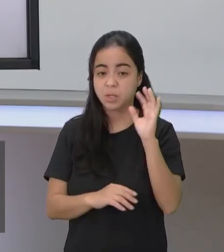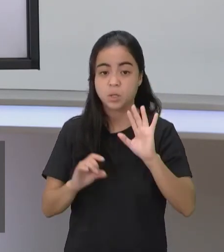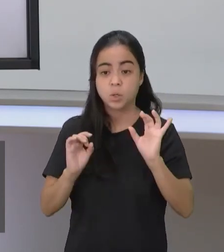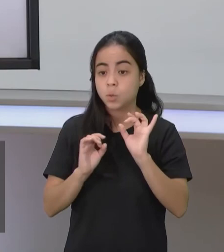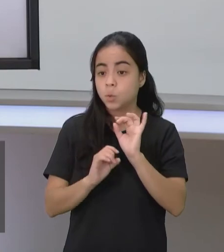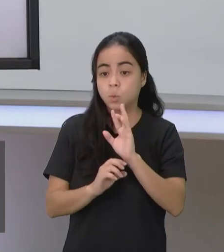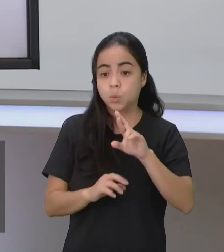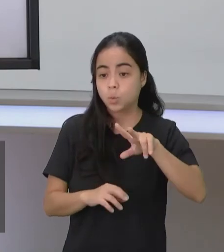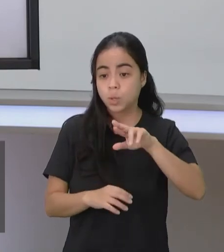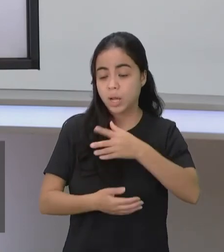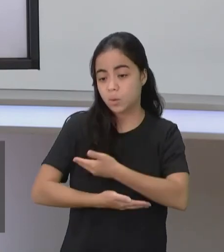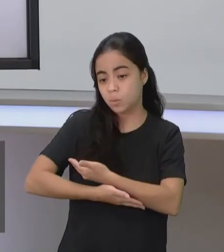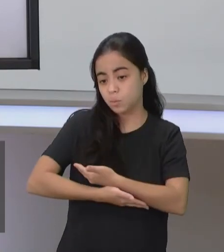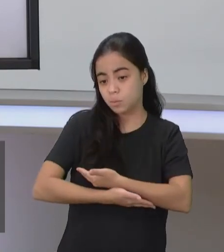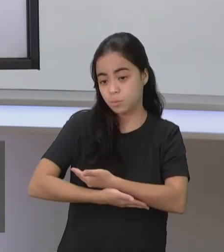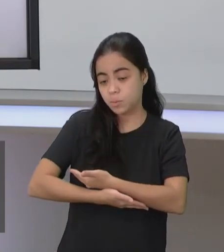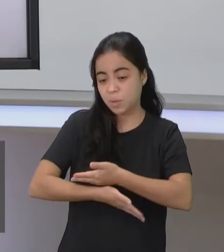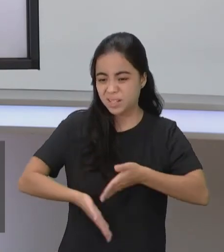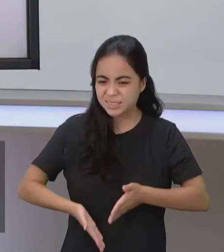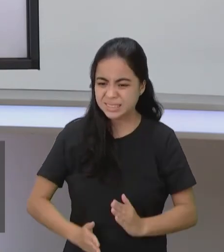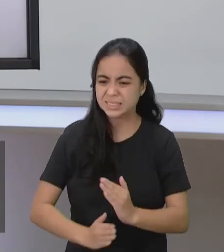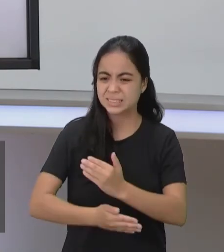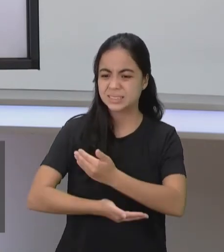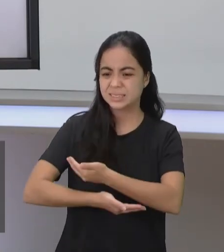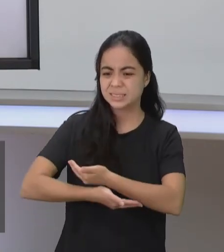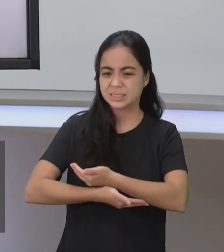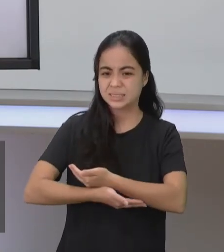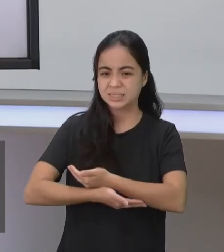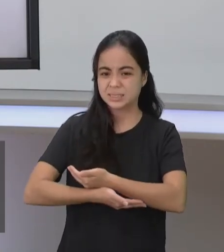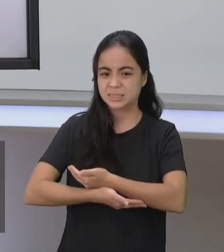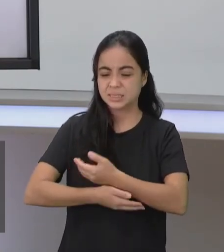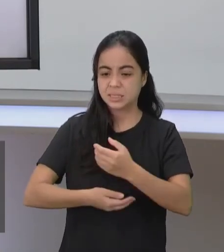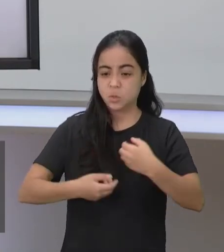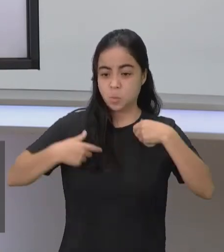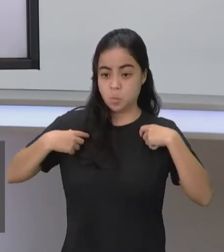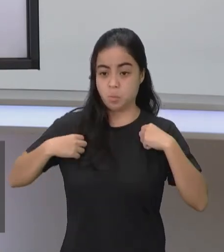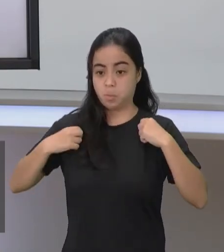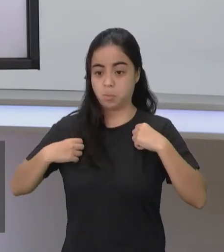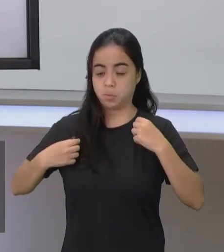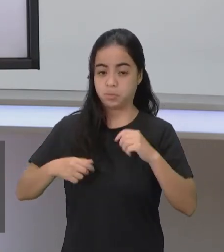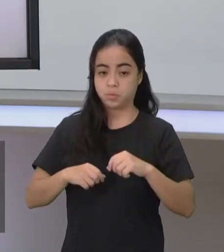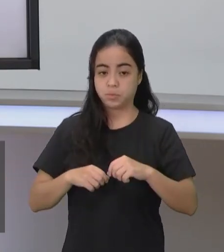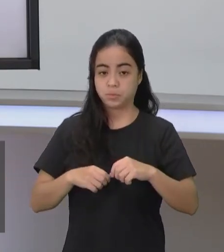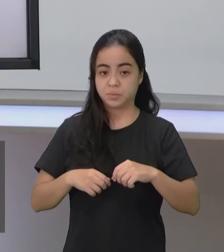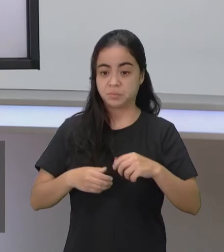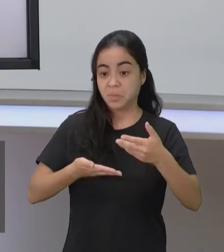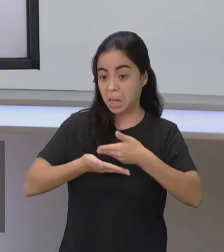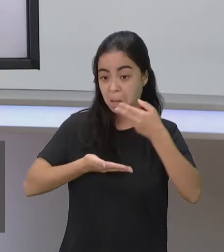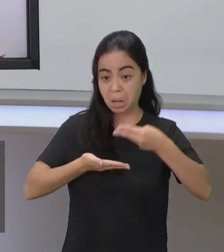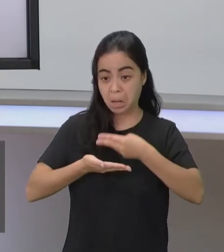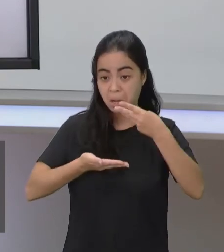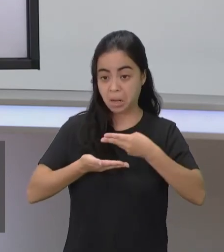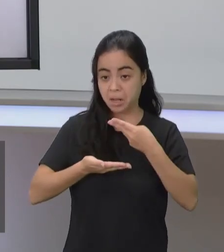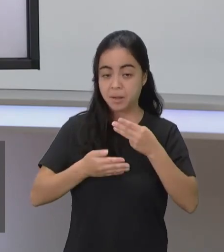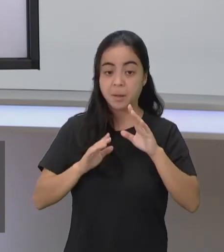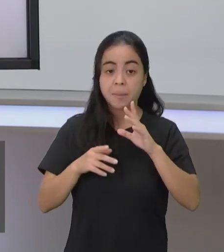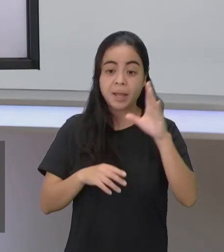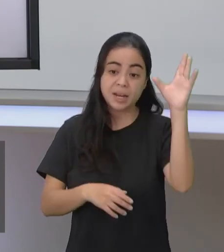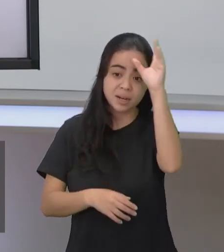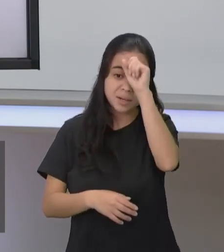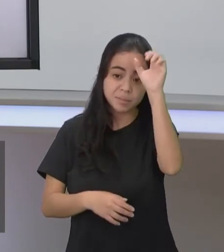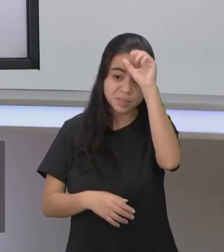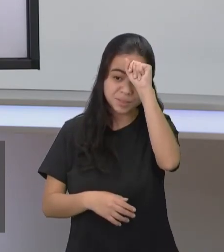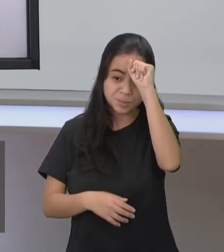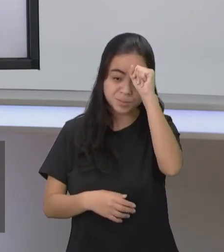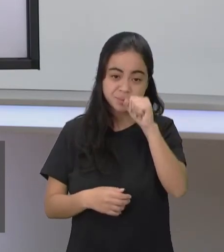bebê que acabou de nascer, já sair colocando o seu tênis, a sua meia, pegando, comendo de garfo e faca. Isso ele aprende durante a